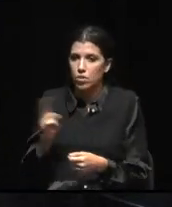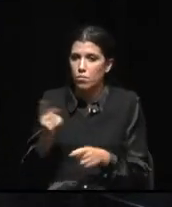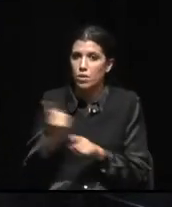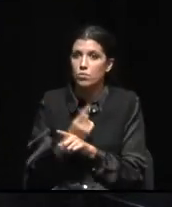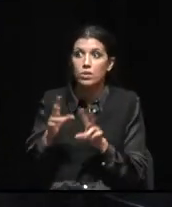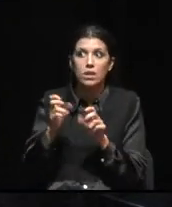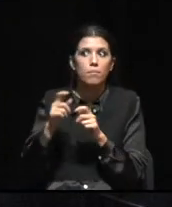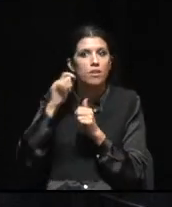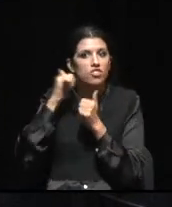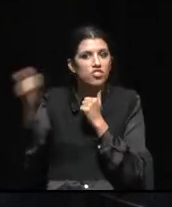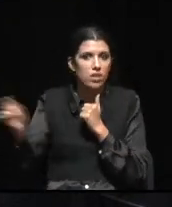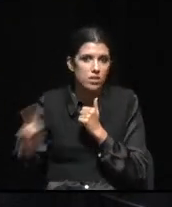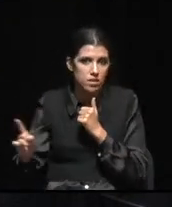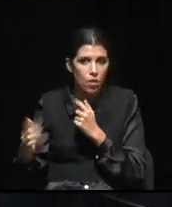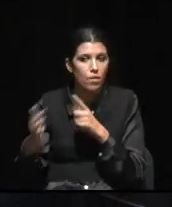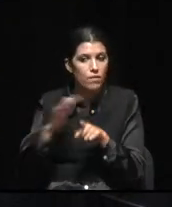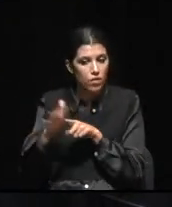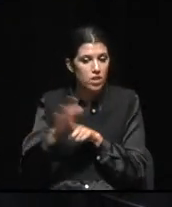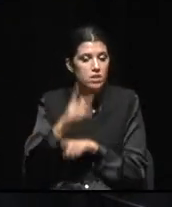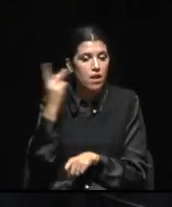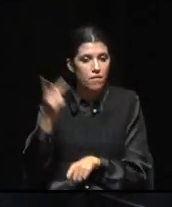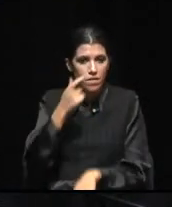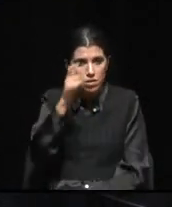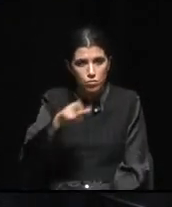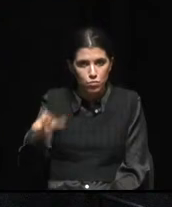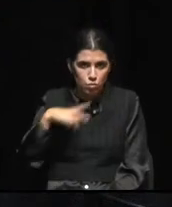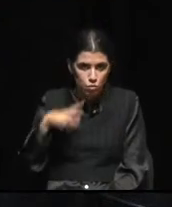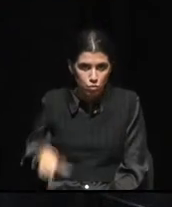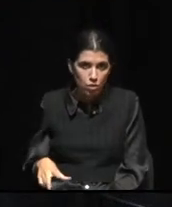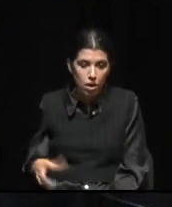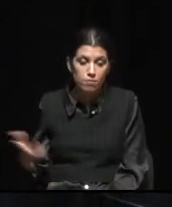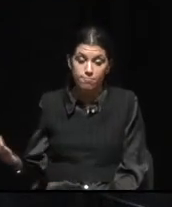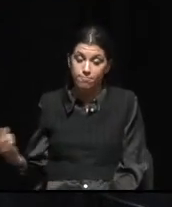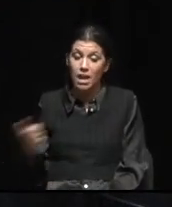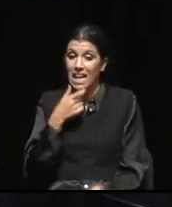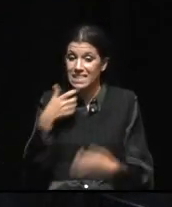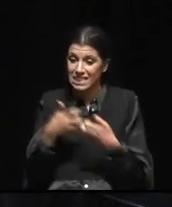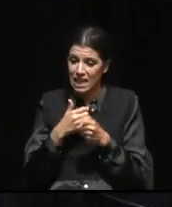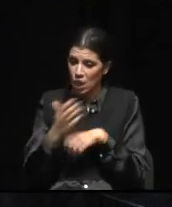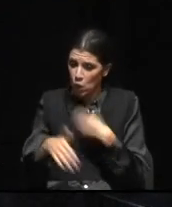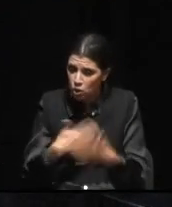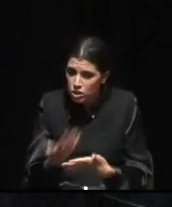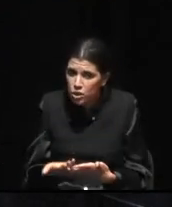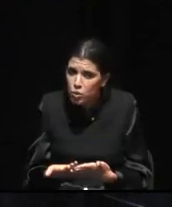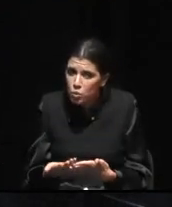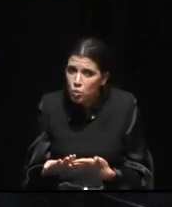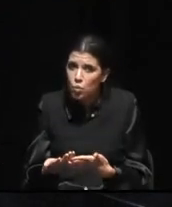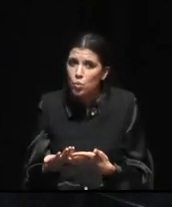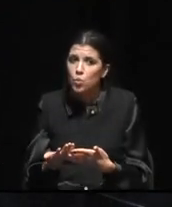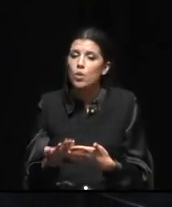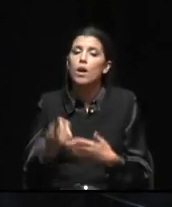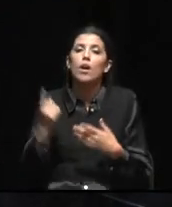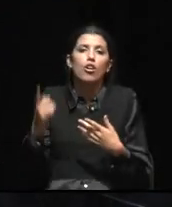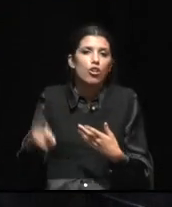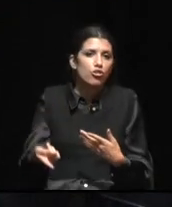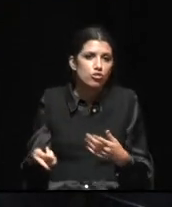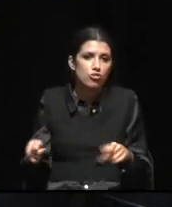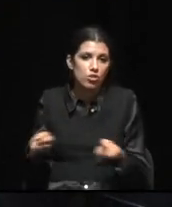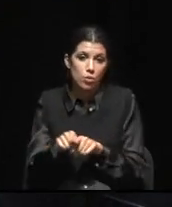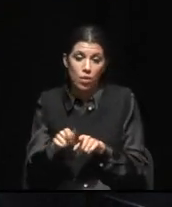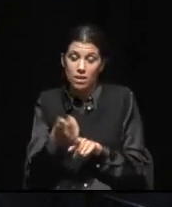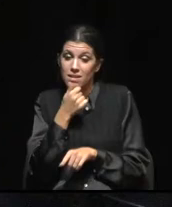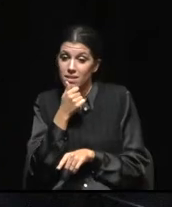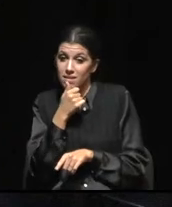tem e terão reflexo na vida dos portugueses o prosseguimento da Guerra em vez da negociação diplomática é uma